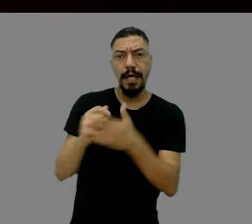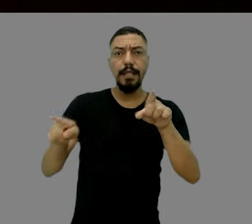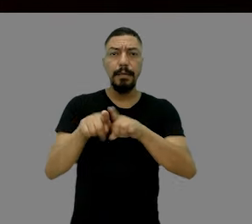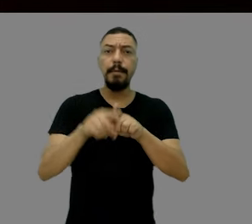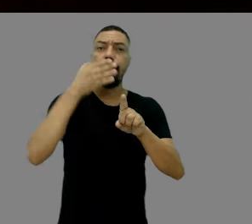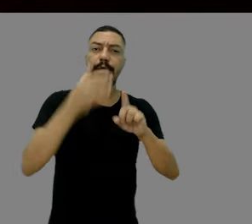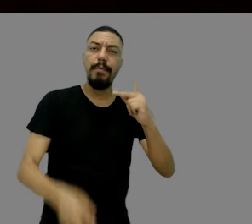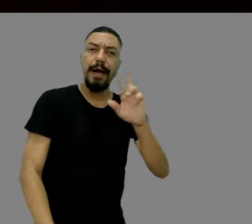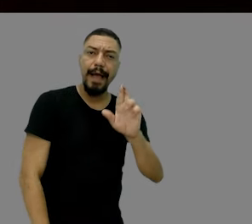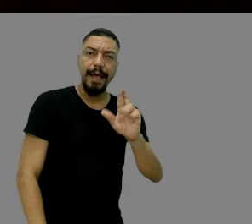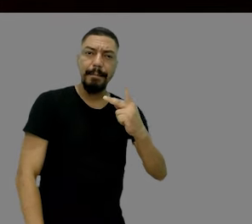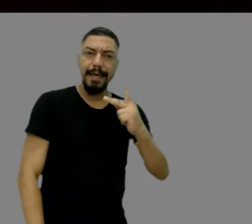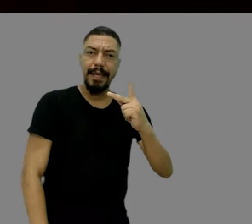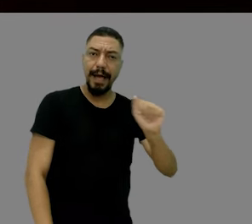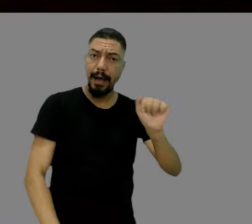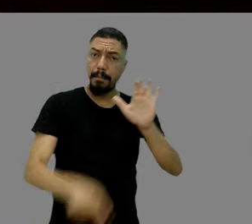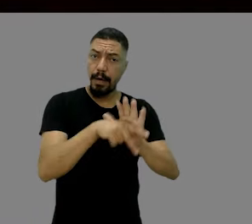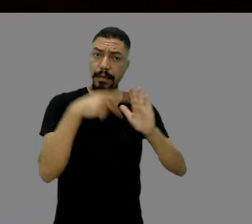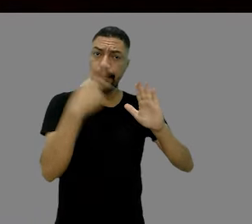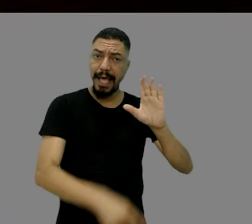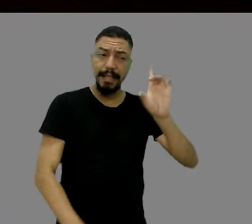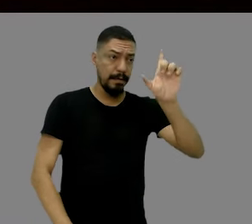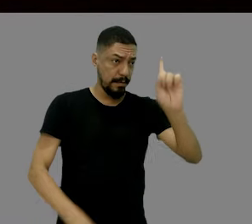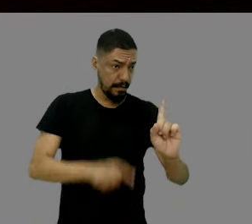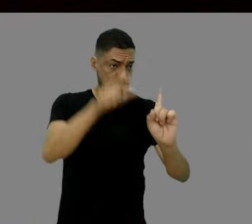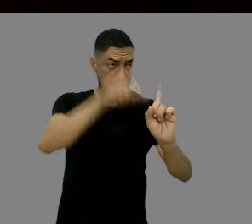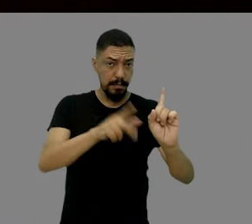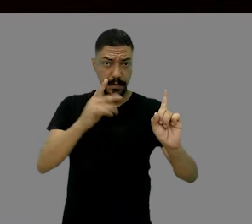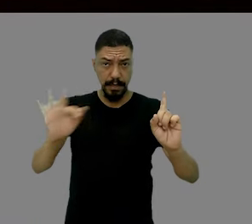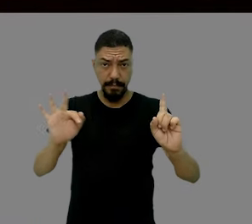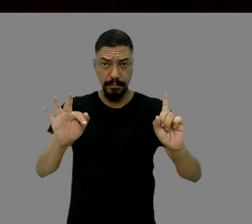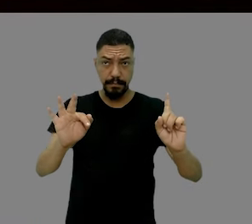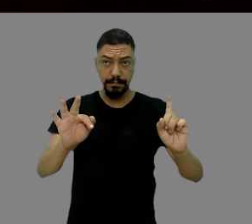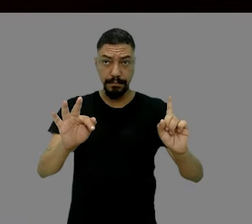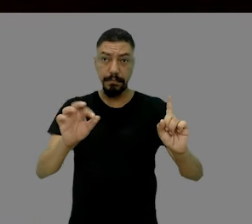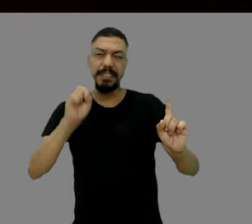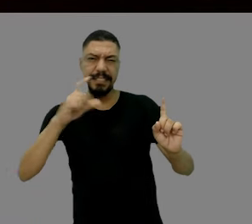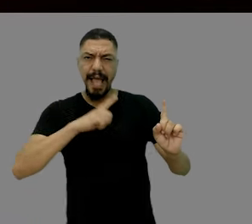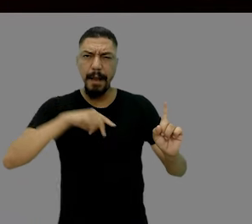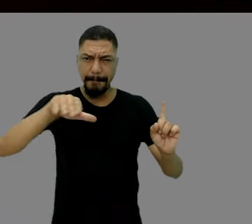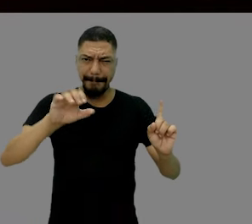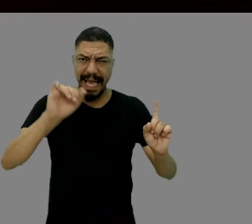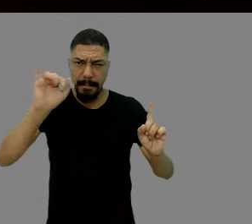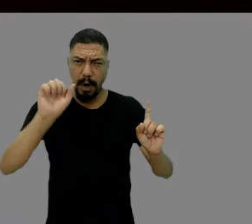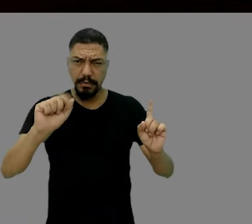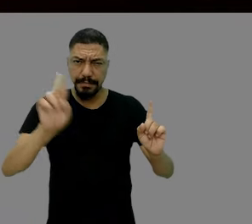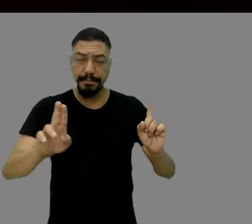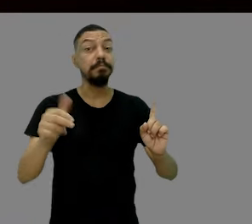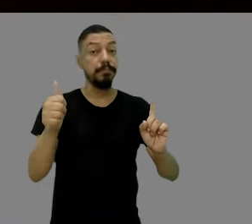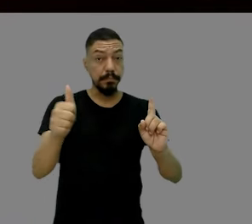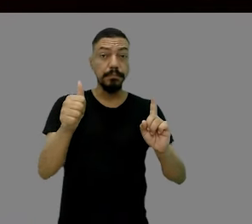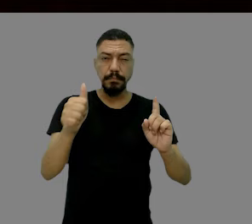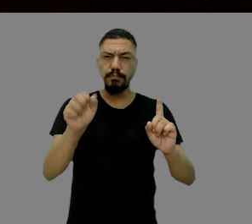para a Denise. Então, para me pagar, nesse caso. Ou uma MEI. Se você tivesse MEI, também podia ser. Assim, poderia ser uma MEI. Vamos